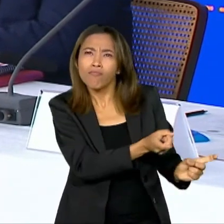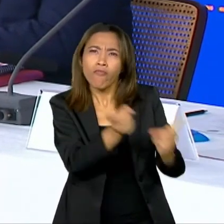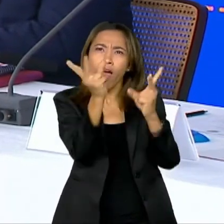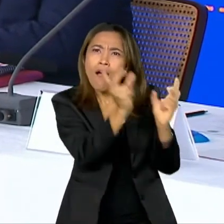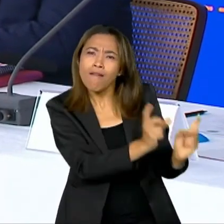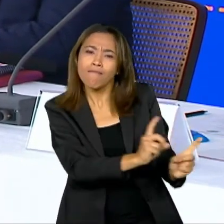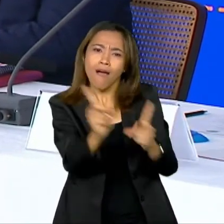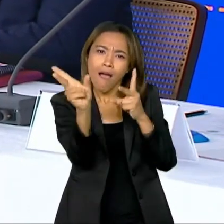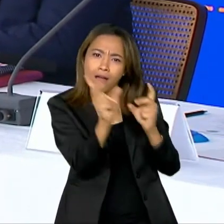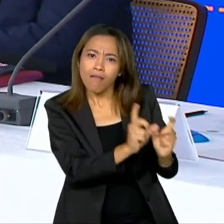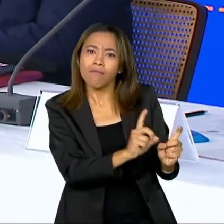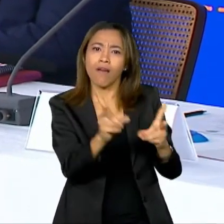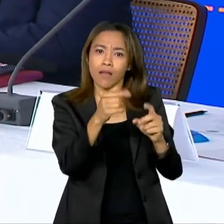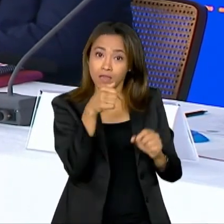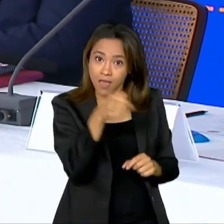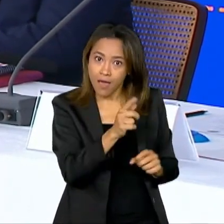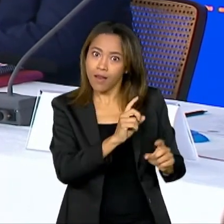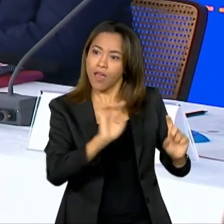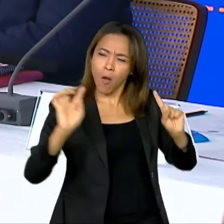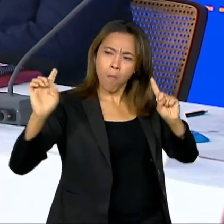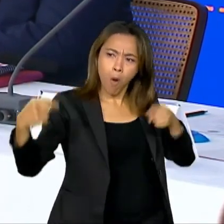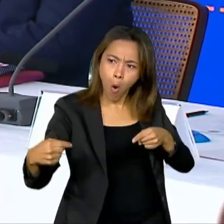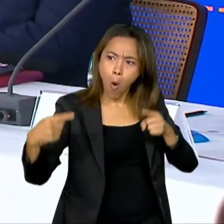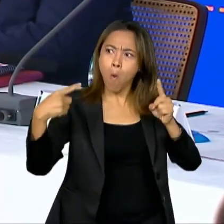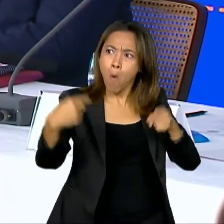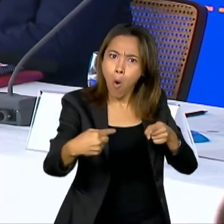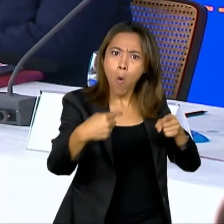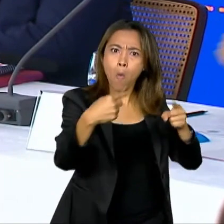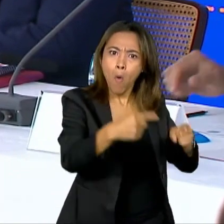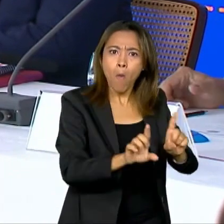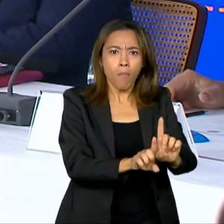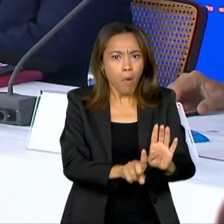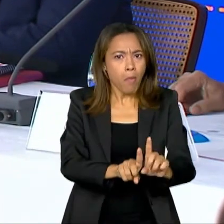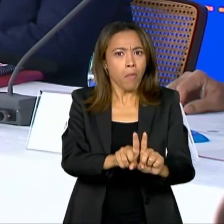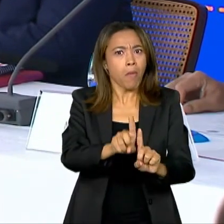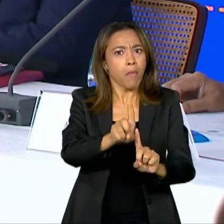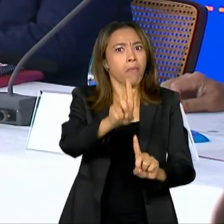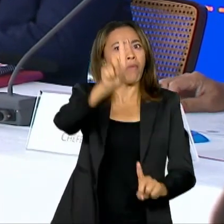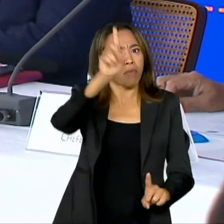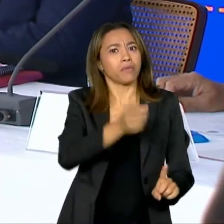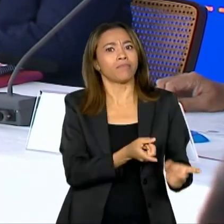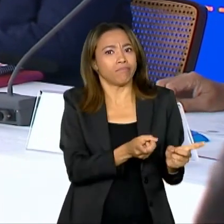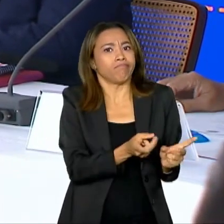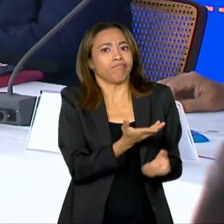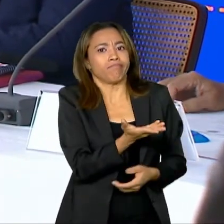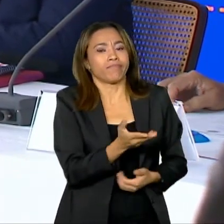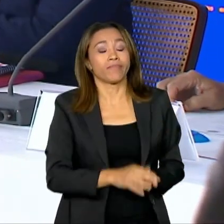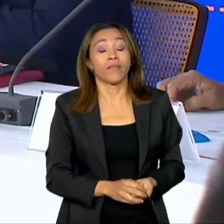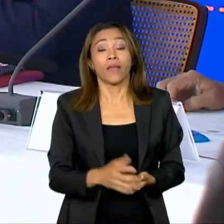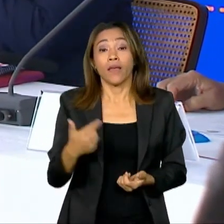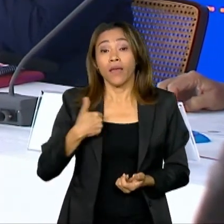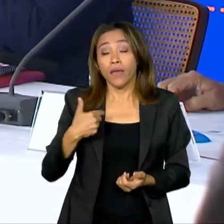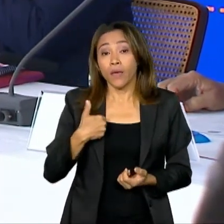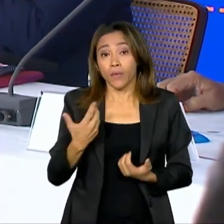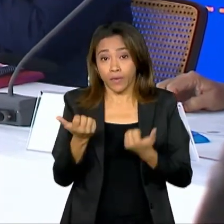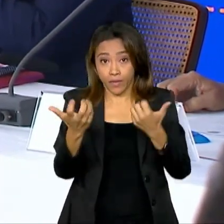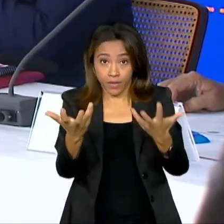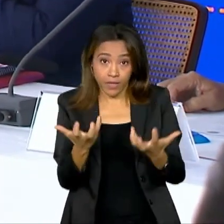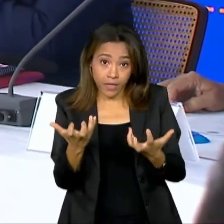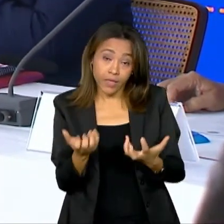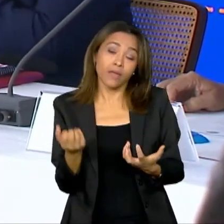e ela é competitiva. Então, da indústria inovadora, eu queria destacar os